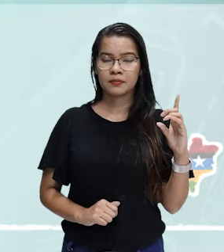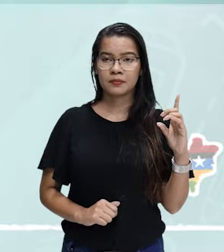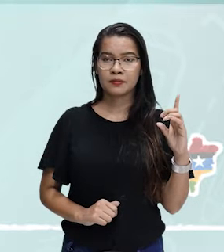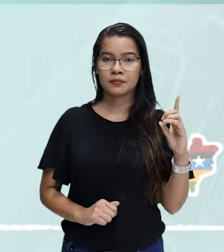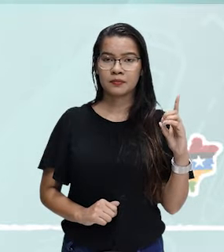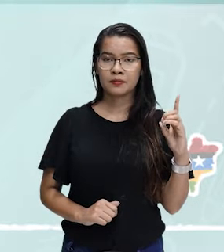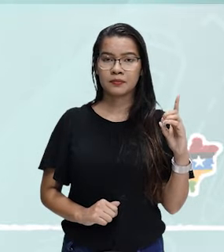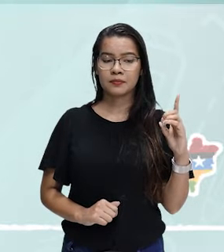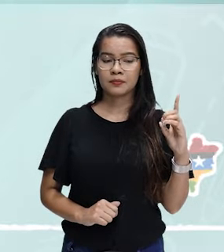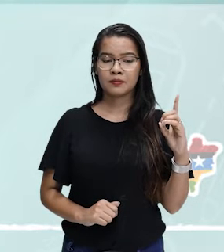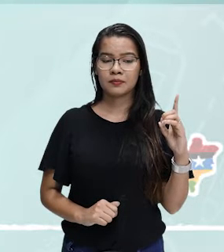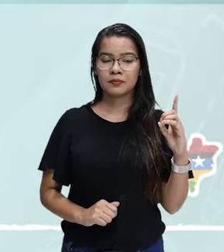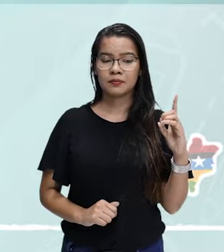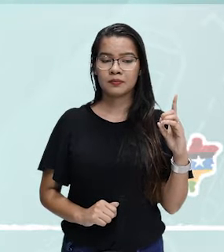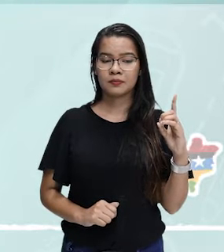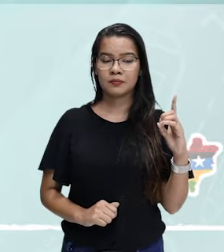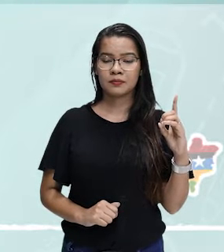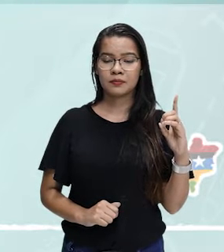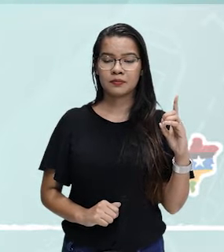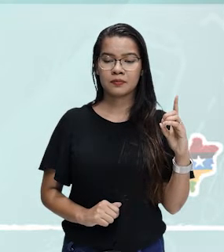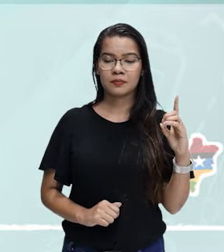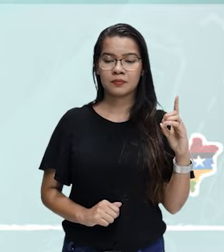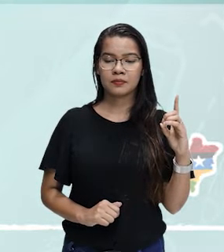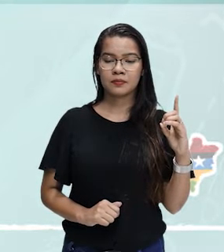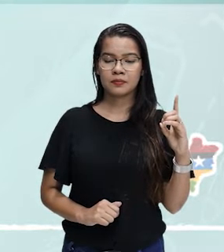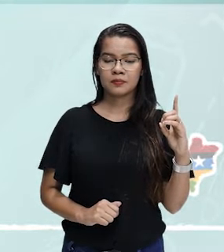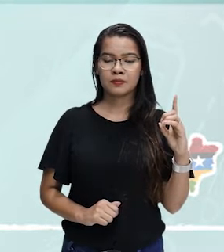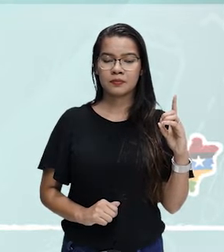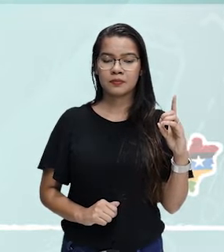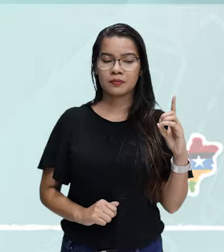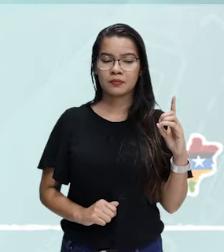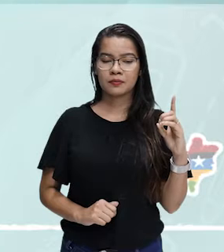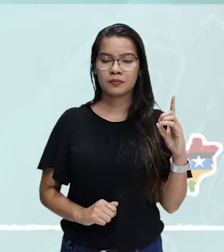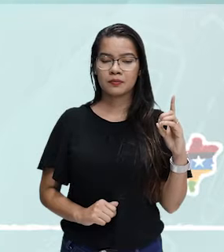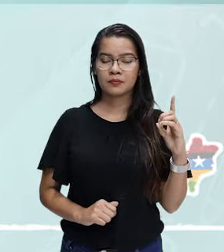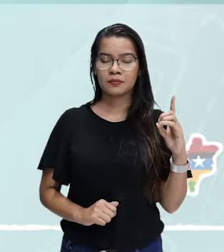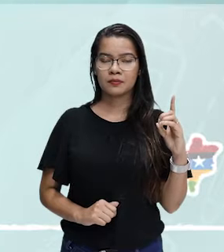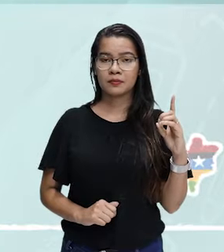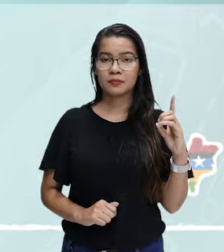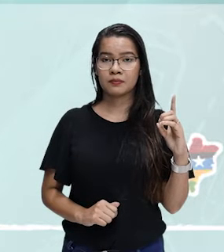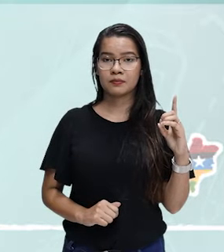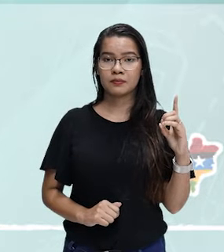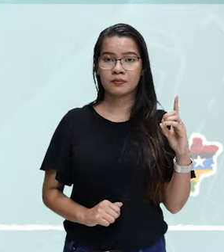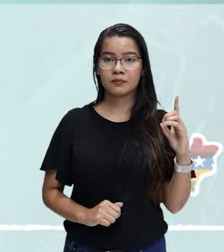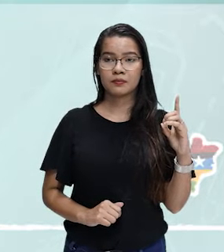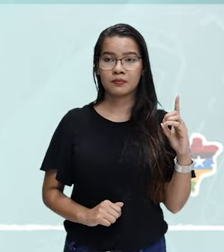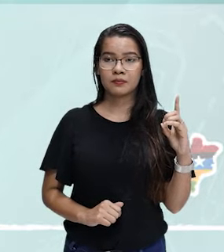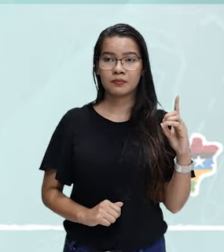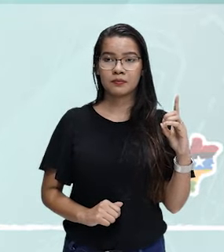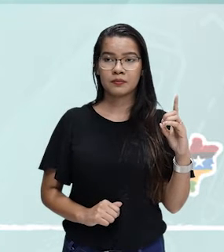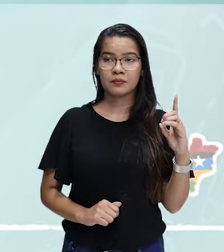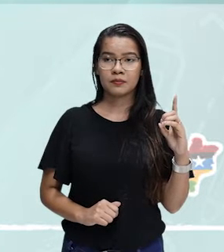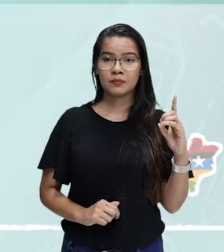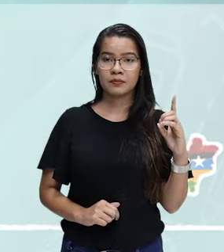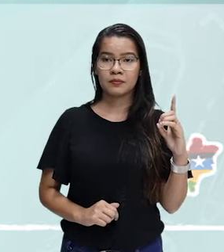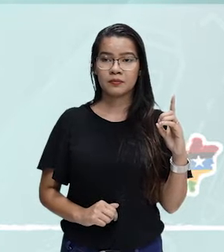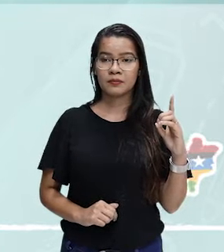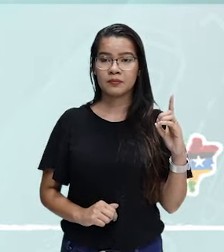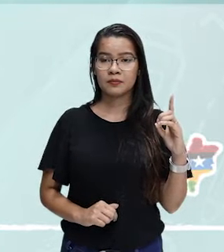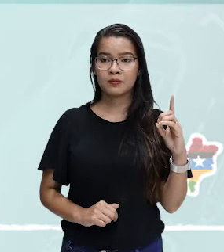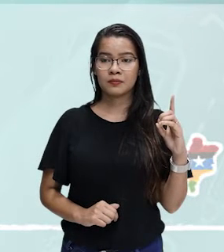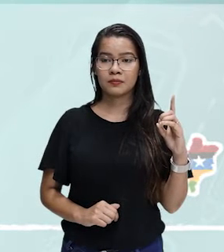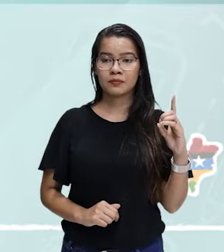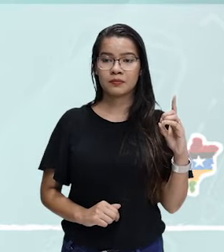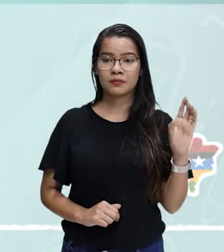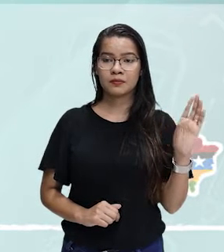que te formes logo. És tão inteligente como teu pai. Eu só tenho um verbo aí, então eu só tenho